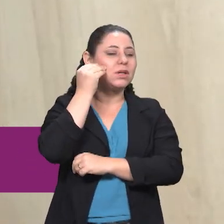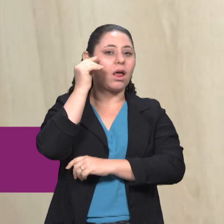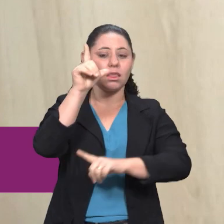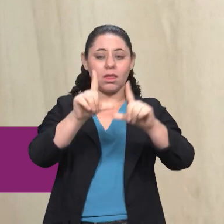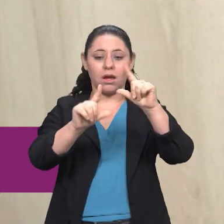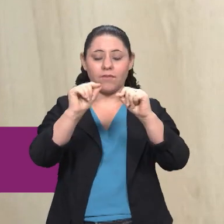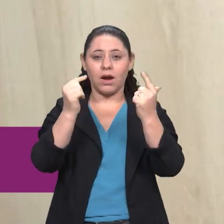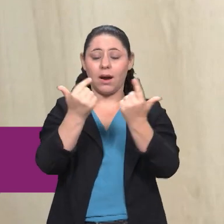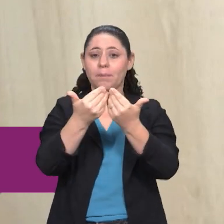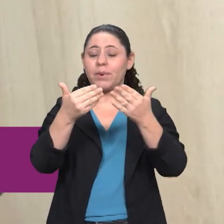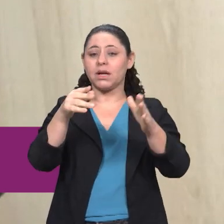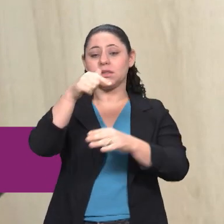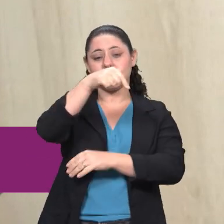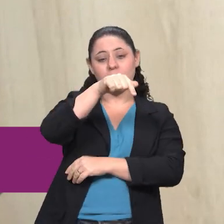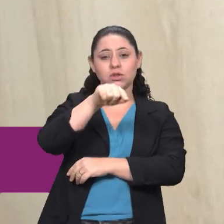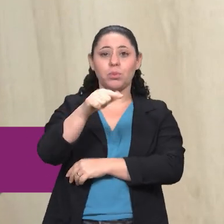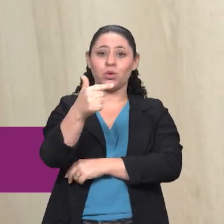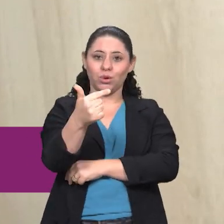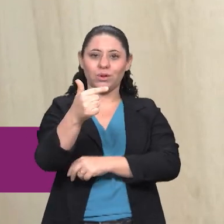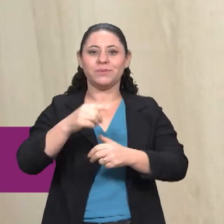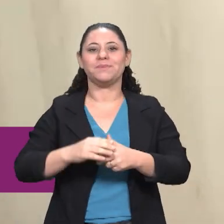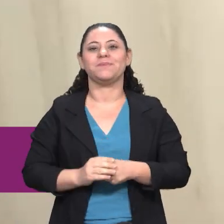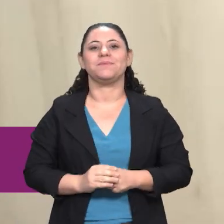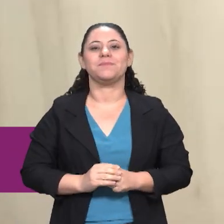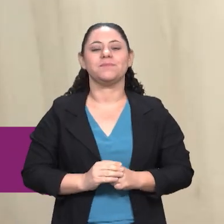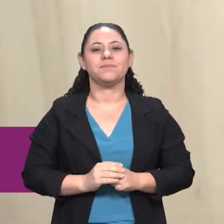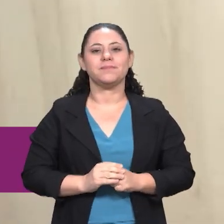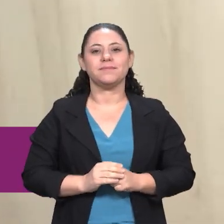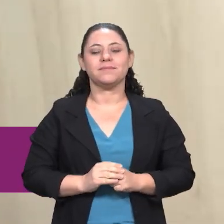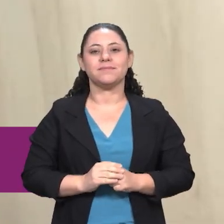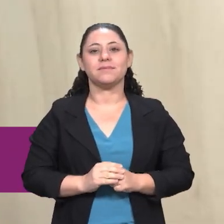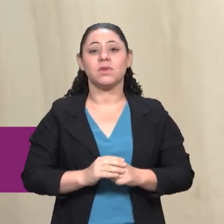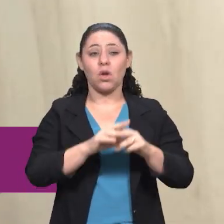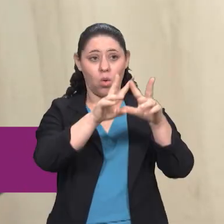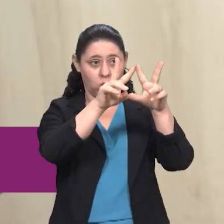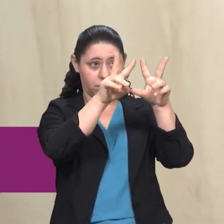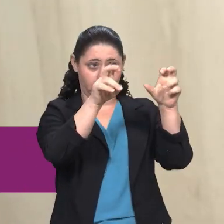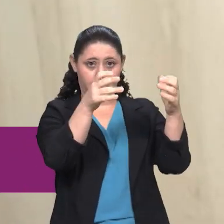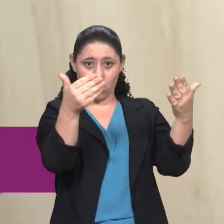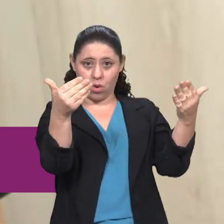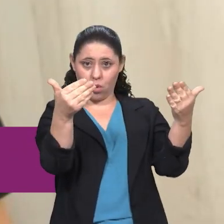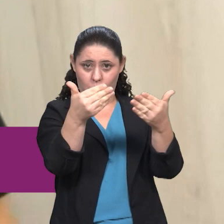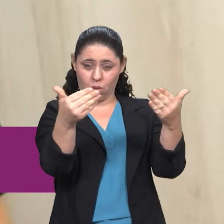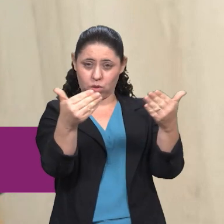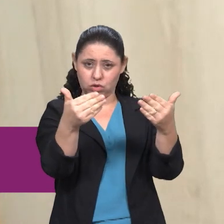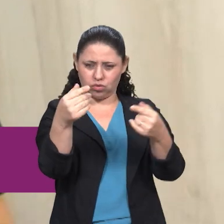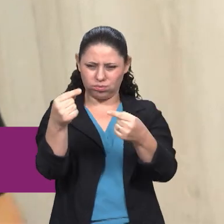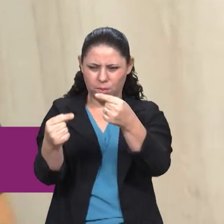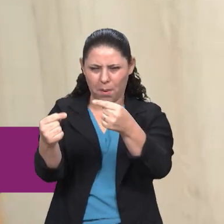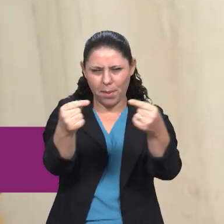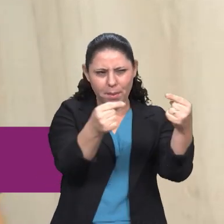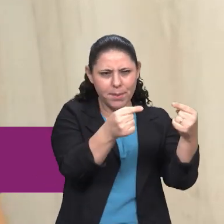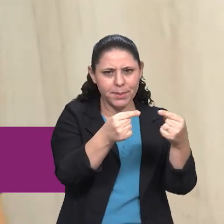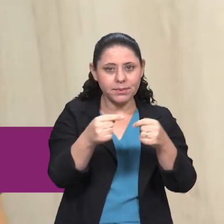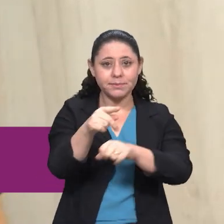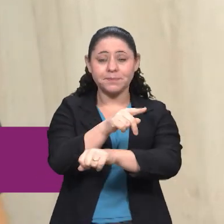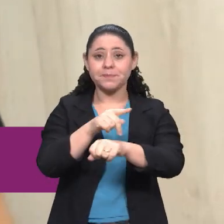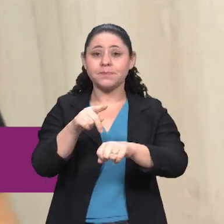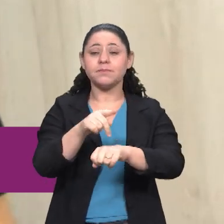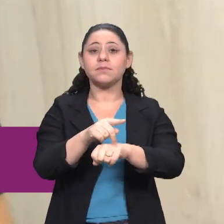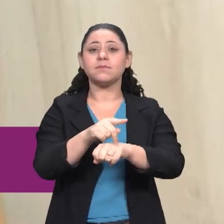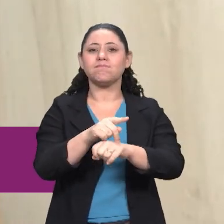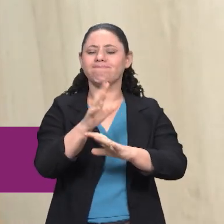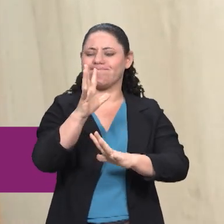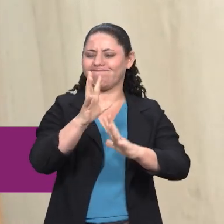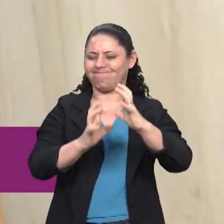experimental na TV aberta no canal 7.2. Bom, e o nosso tema de hoje é bastante debatido no país.